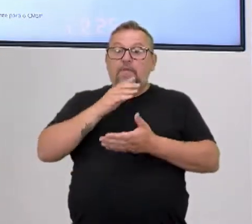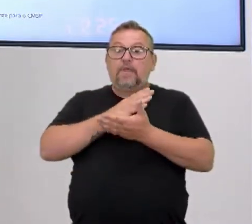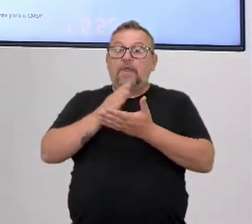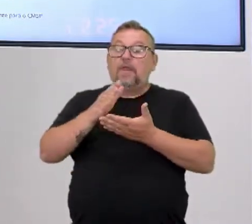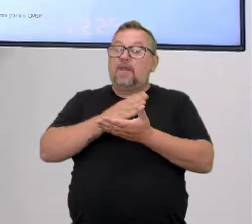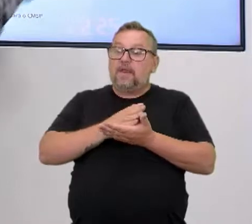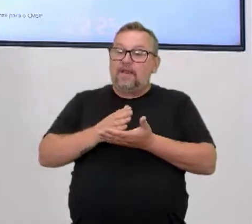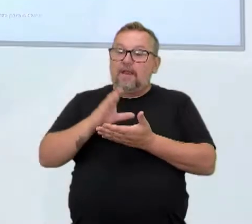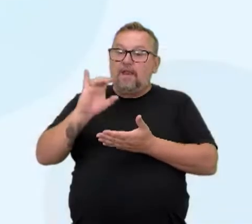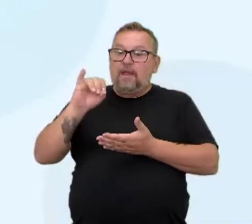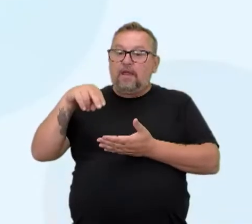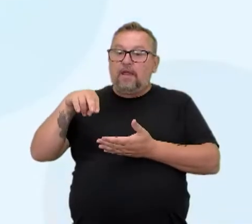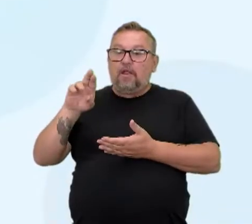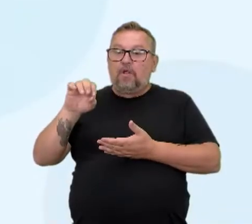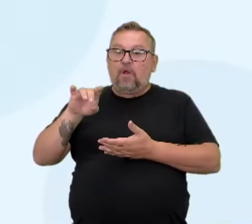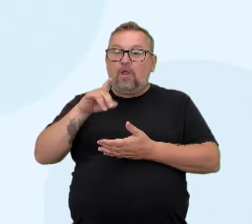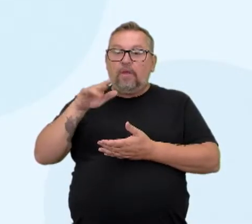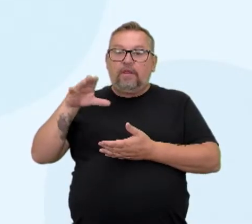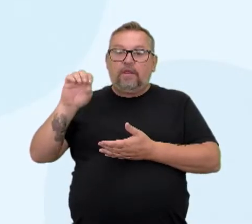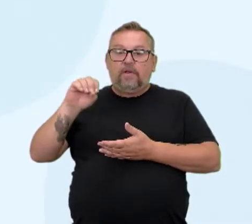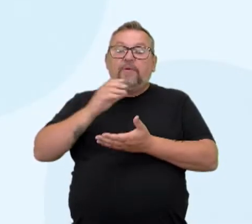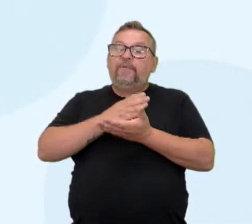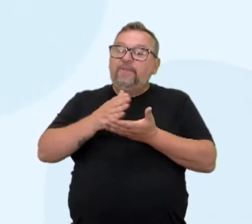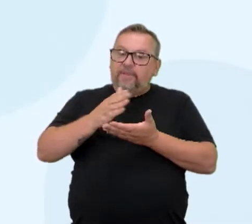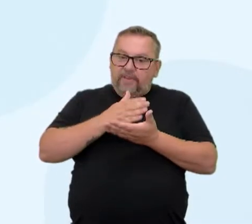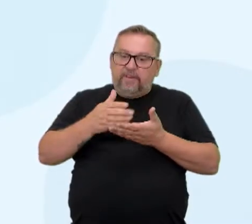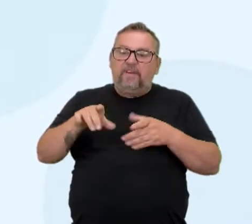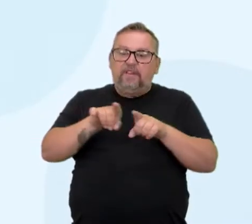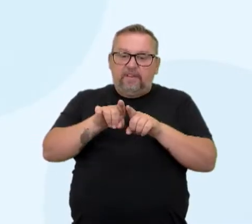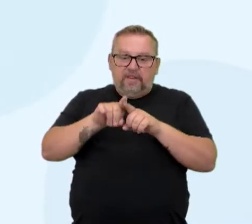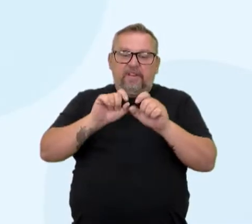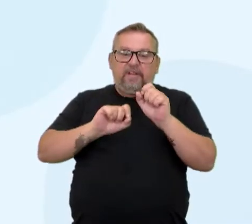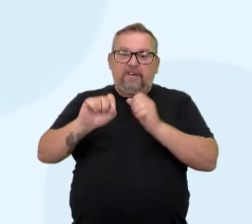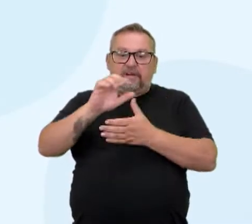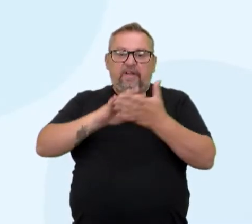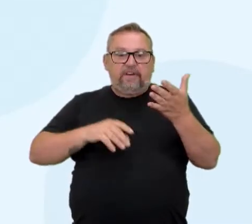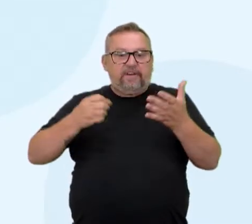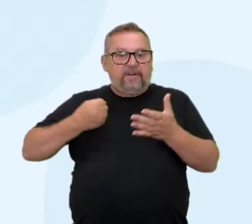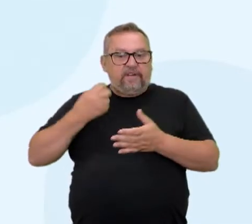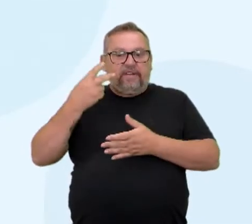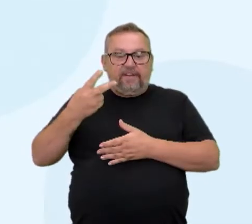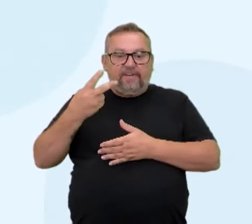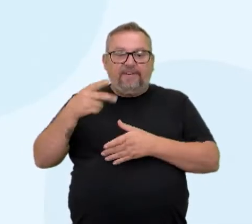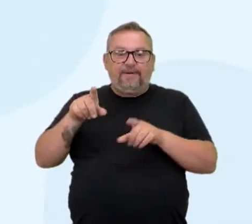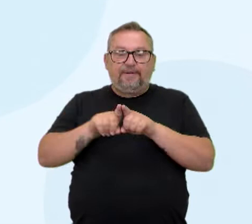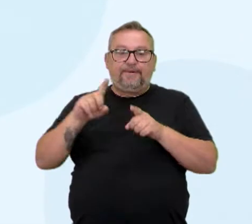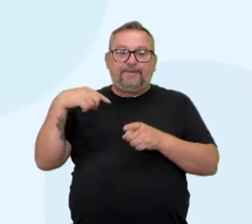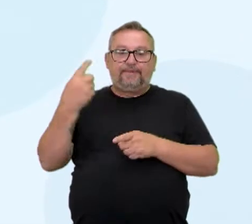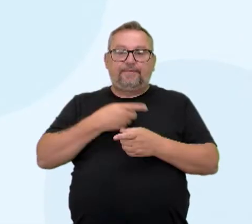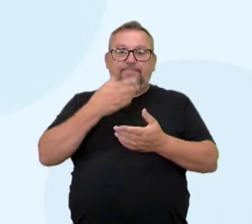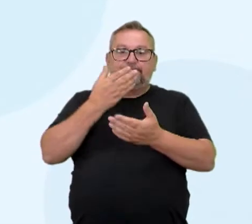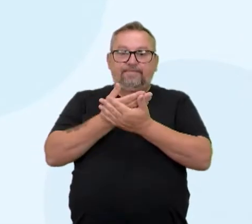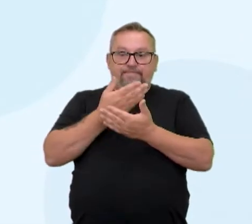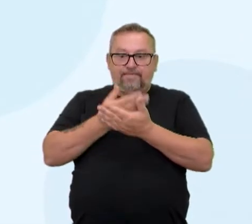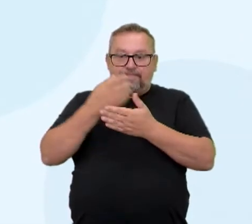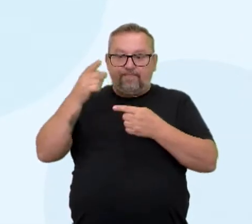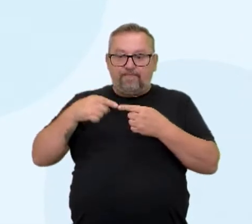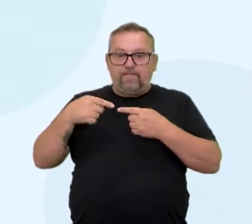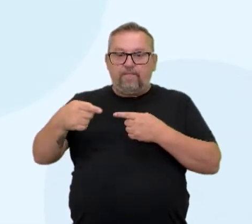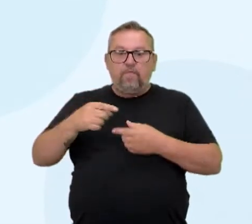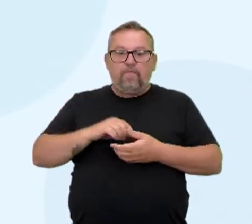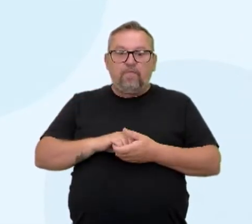ó, na introdução. Na introdução da atividade 2 é a nossa aula desta